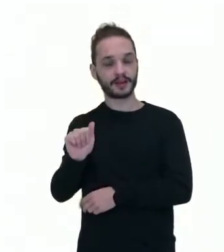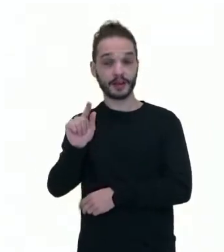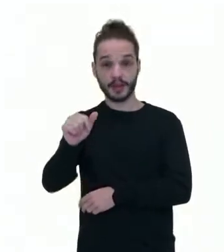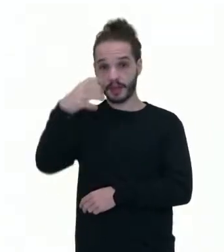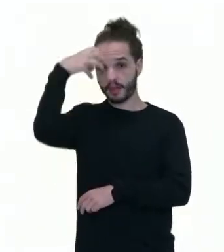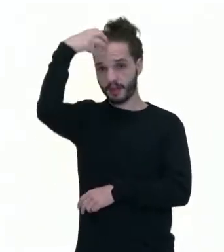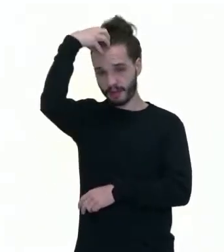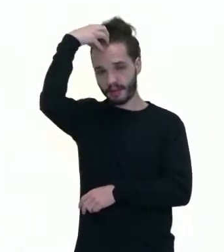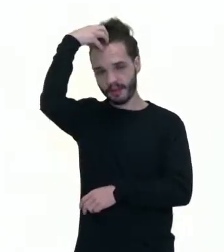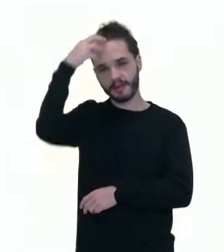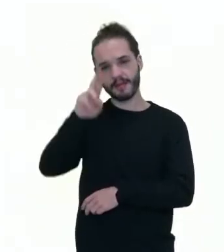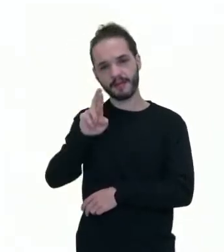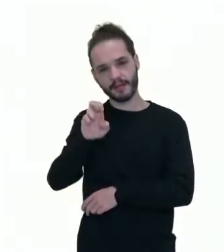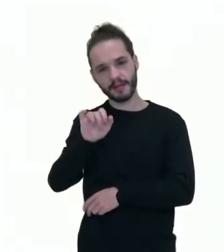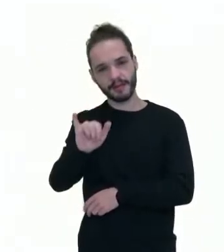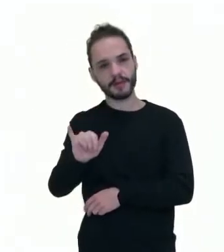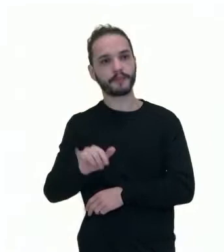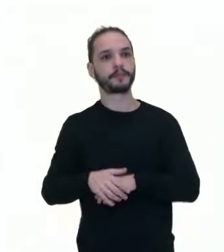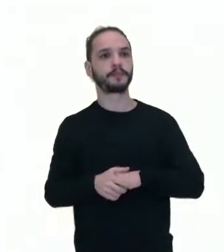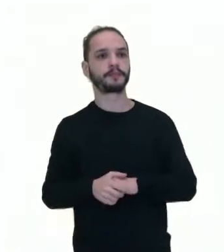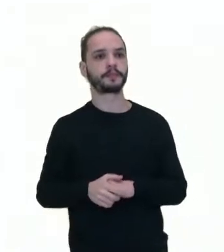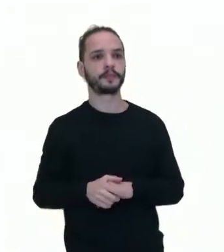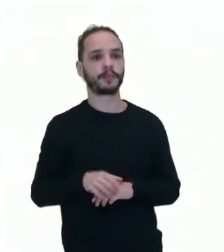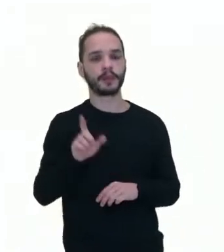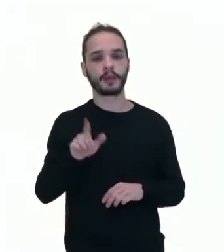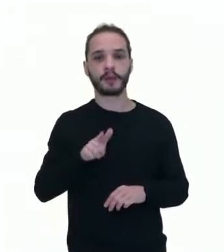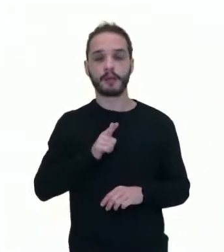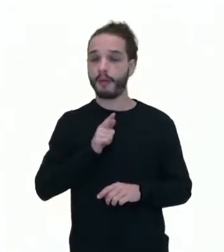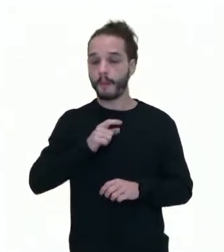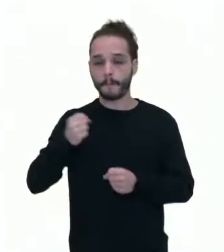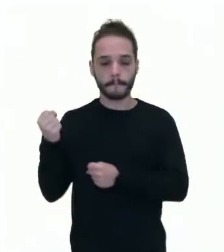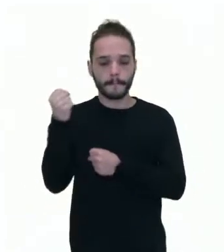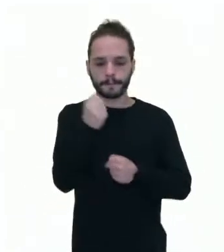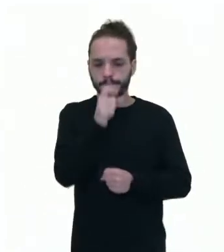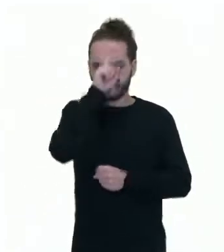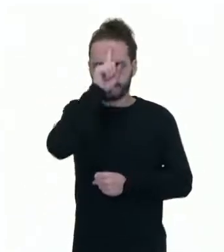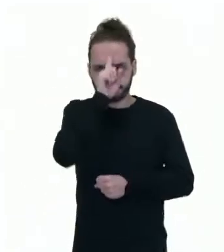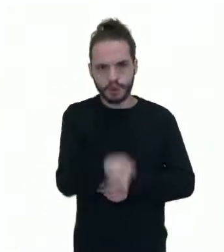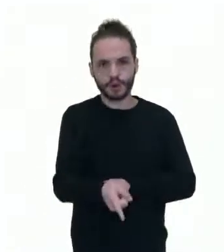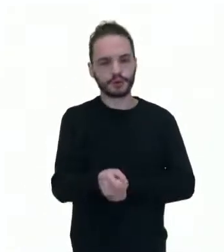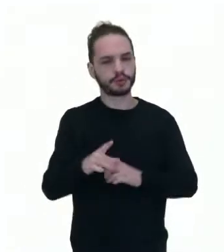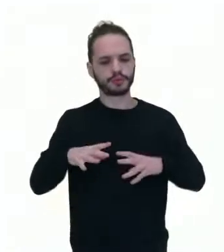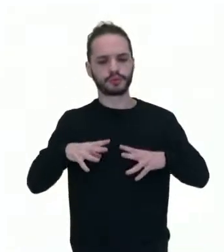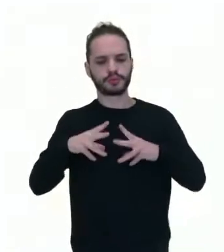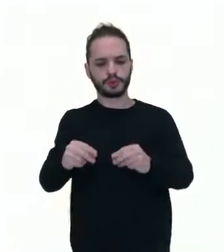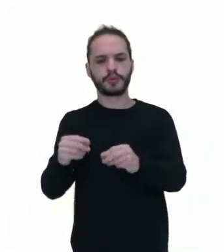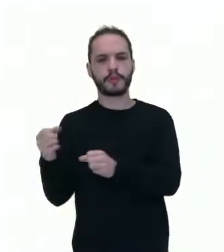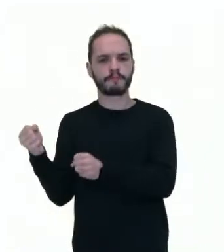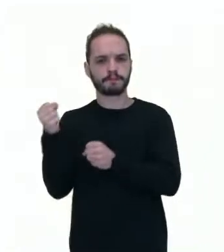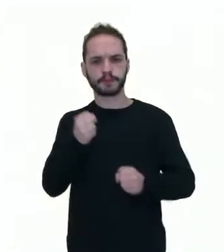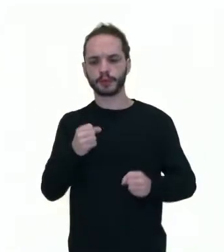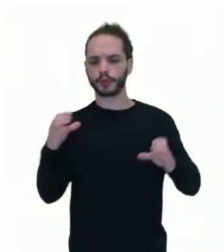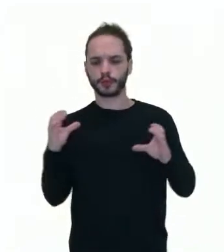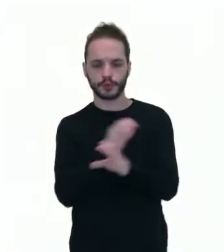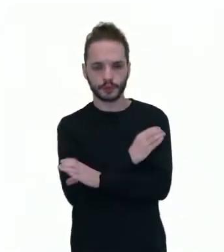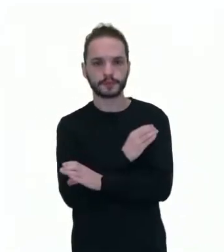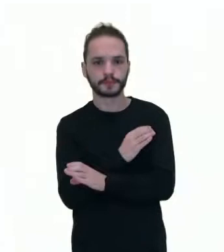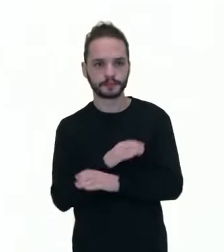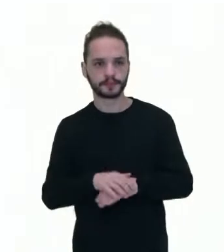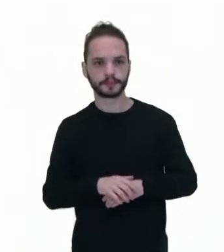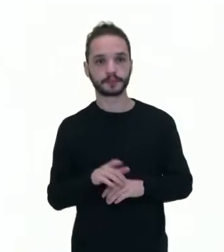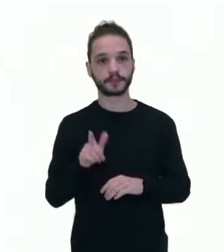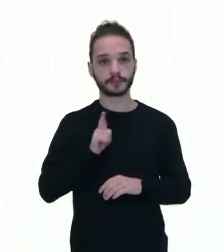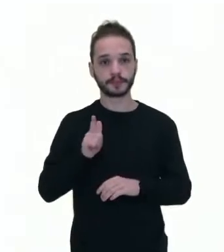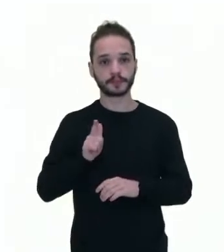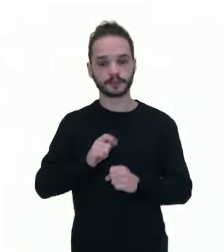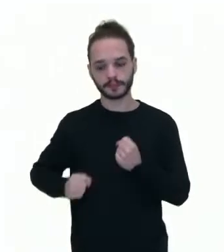rei, ele tinha poderes absolutos, Em tese, ele tinha poderes absolutos, E governava com o